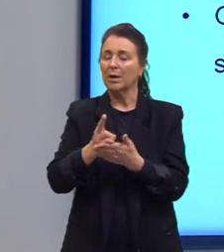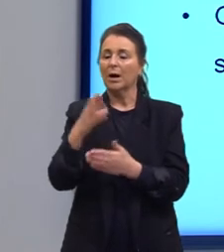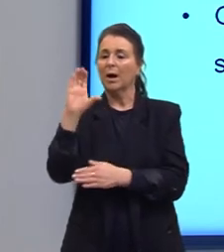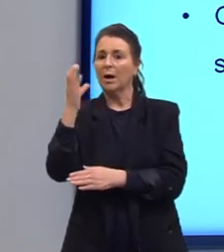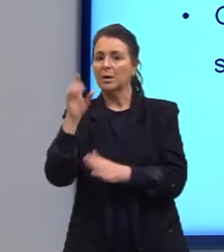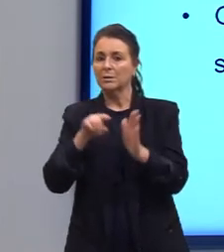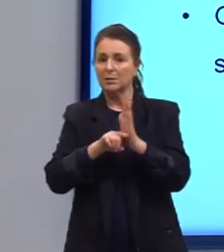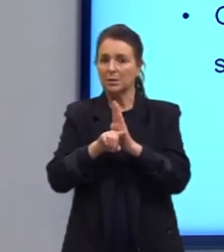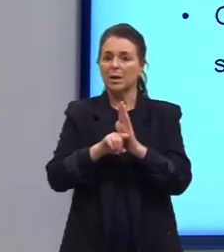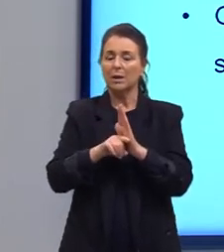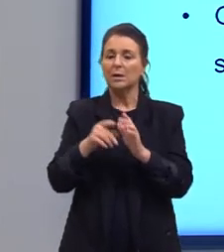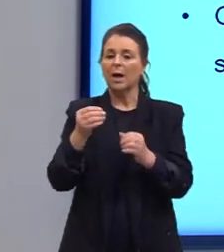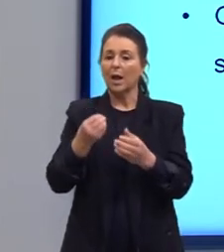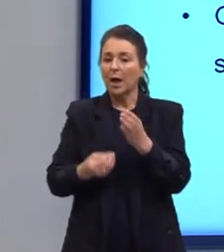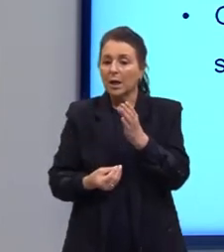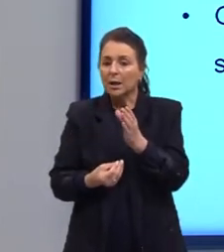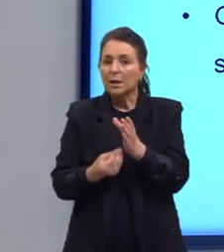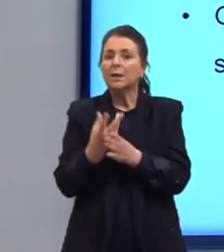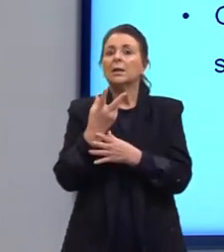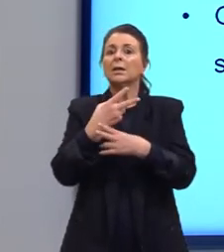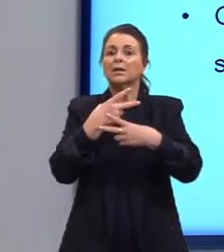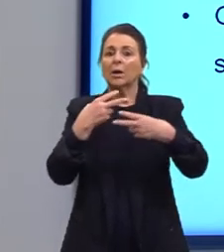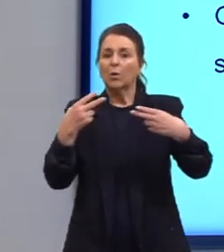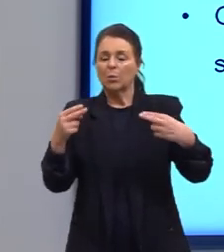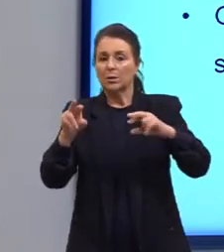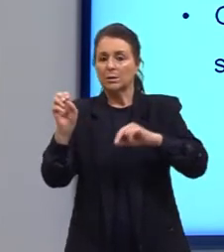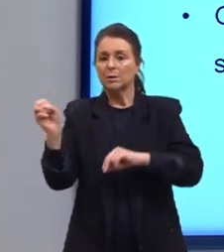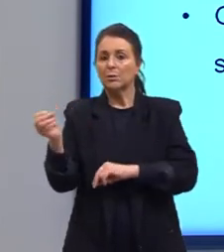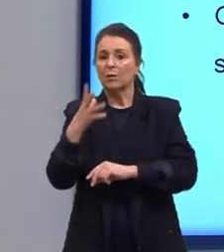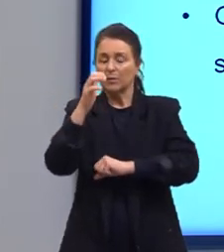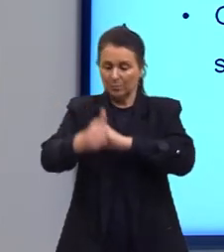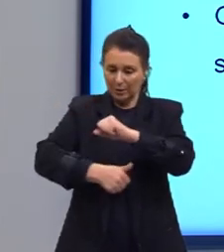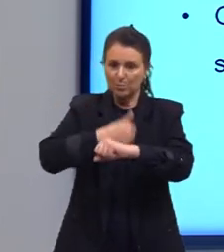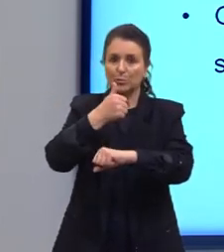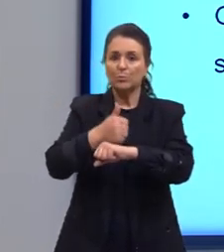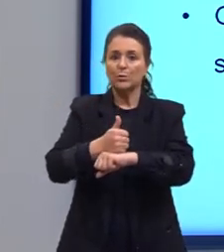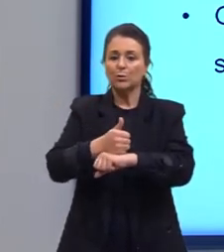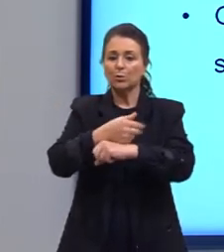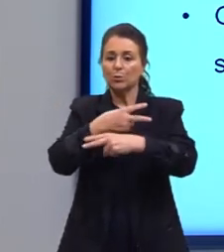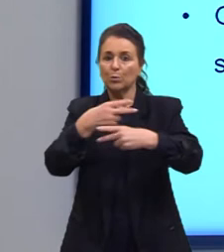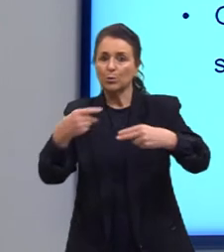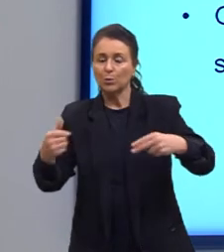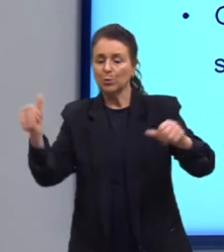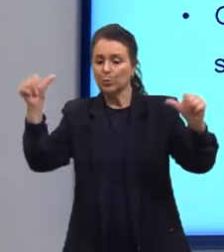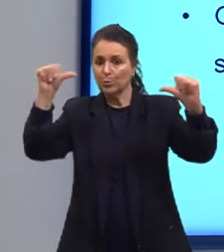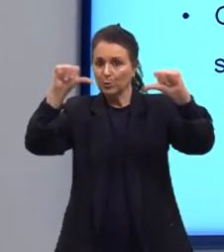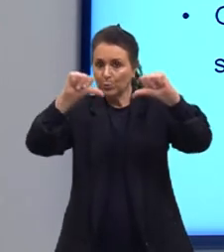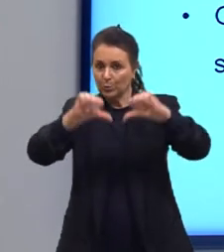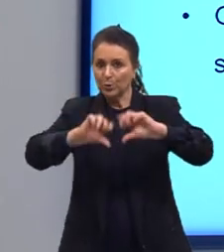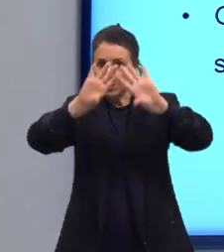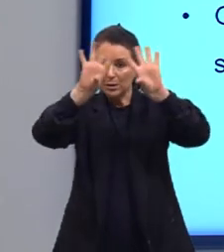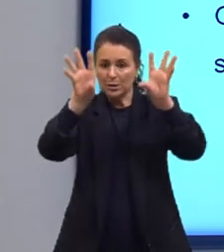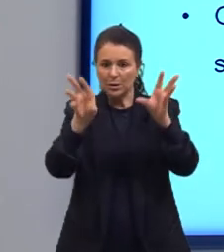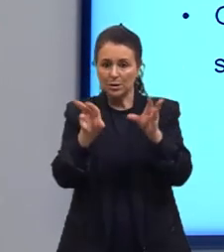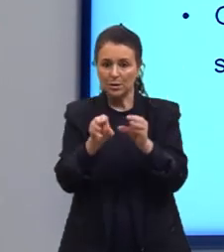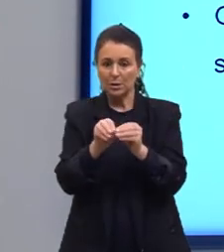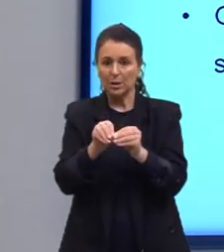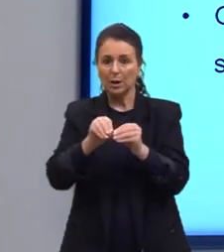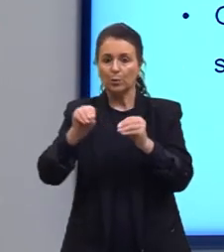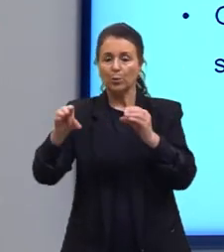ciência é muito dinâmica né tá sempre tentando se descobrir novos compostos sintetizando novos compostos para tentar